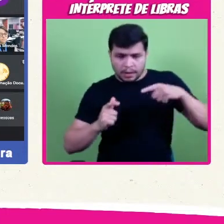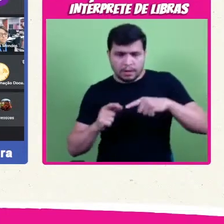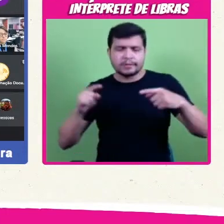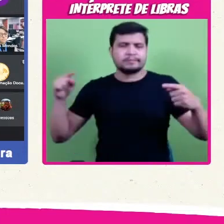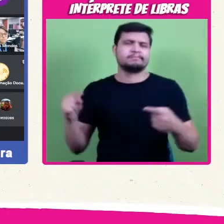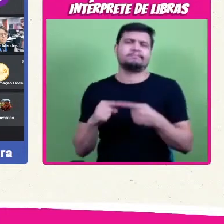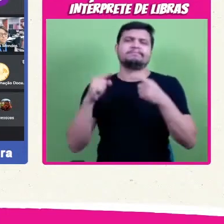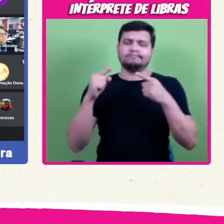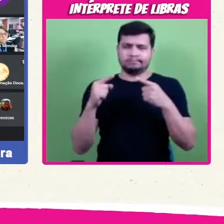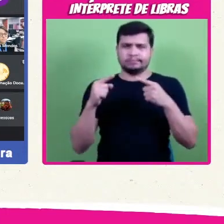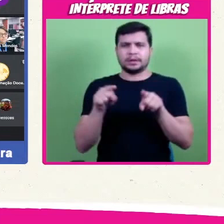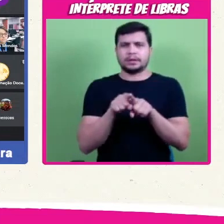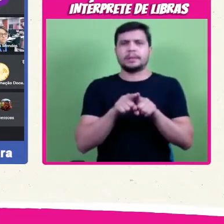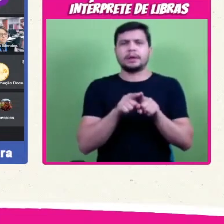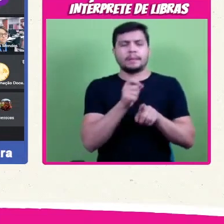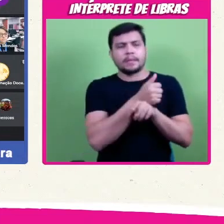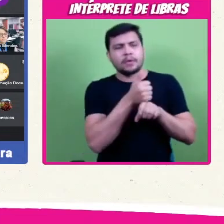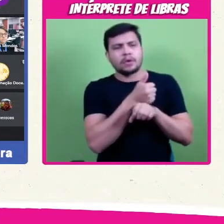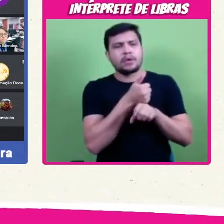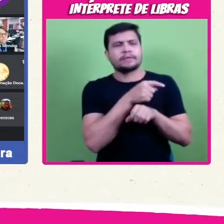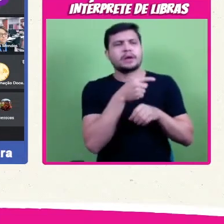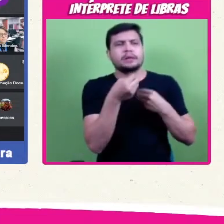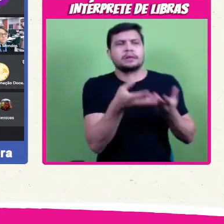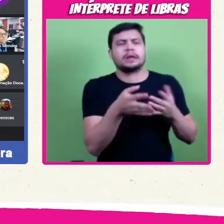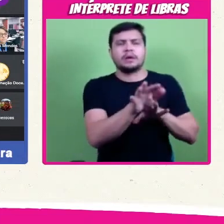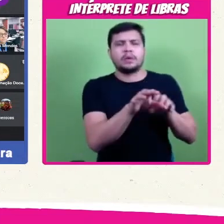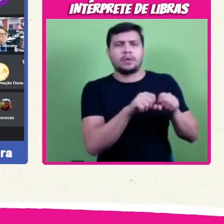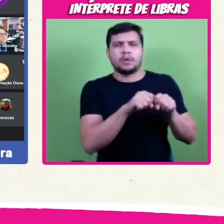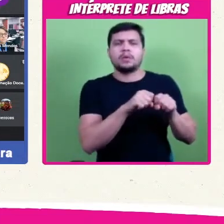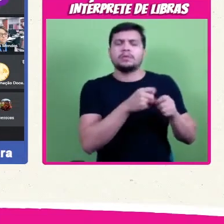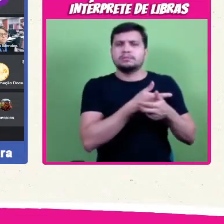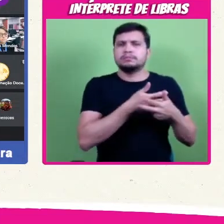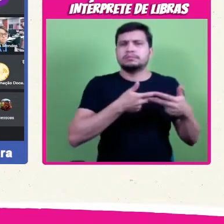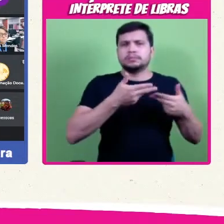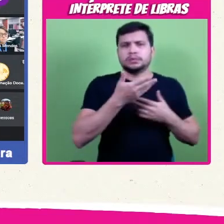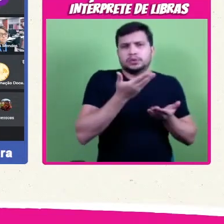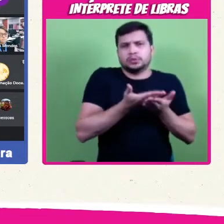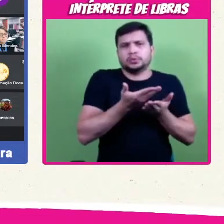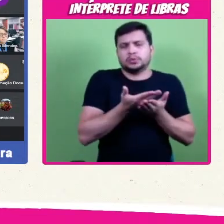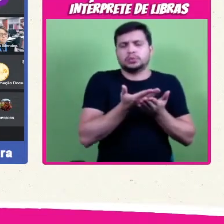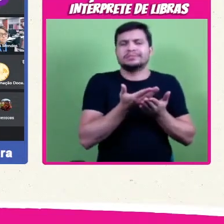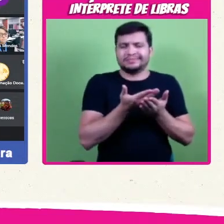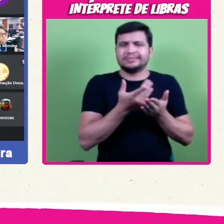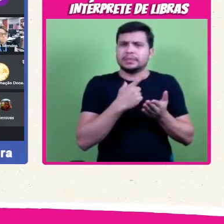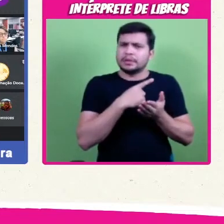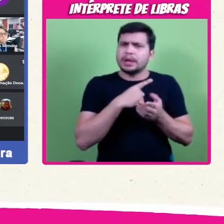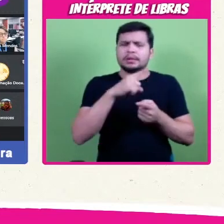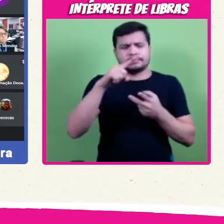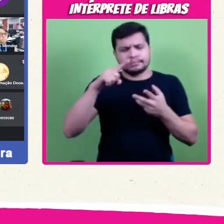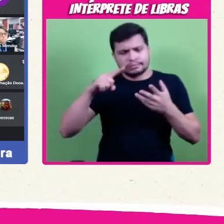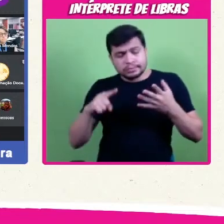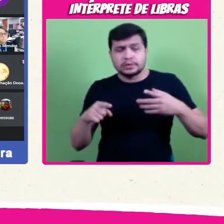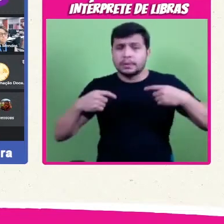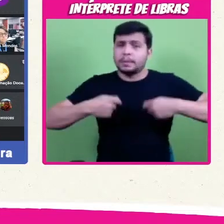precisa capacitar os profissionais que atendem. Tem toda uma questão que precisa ser vista e